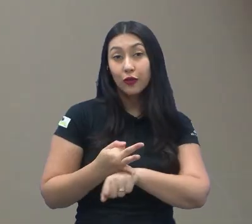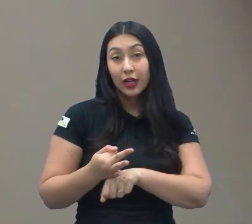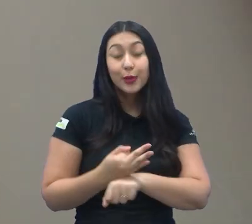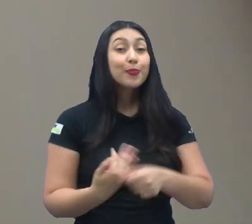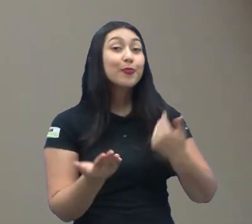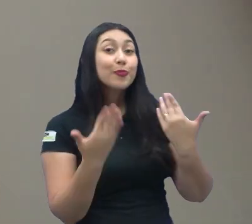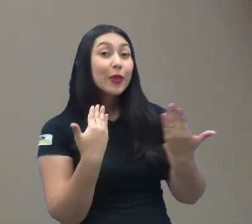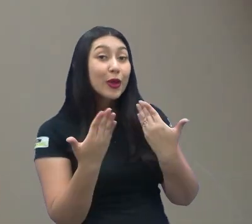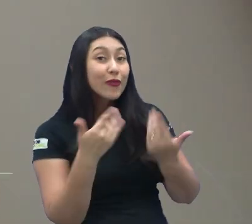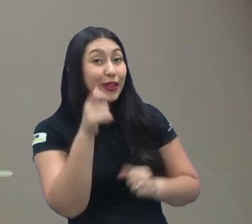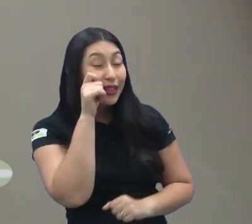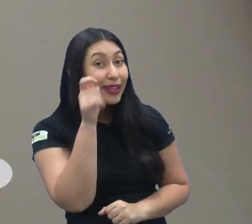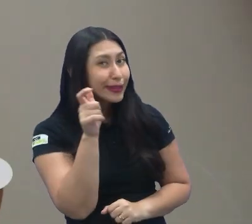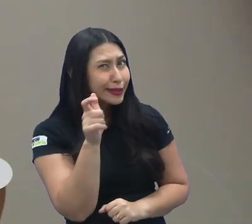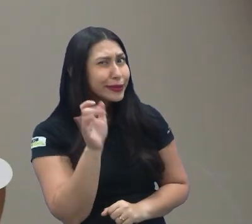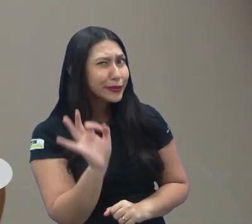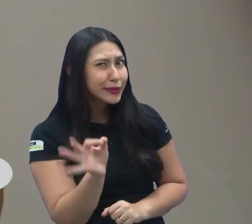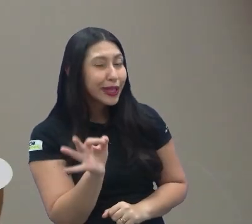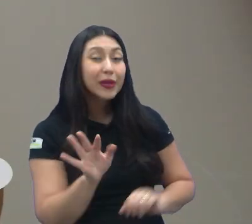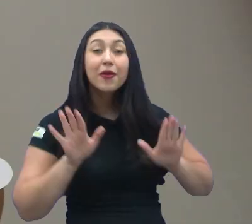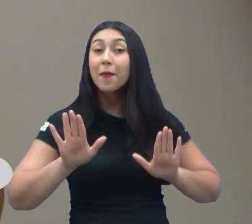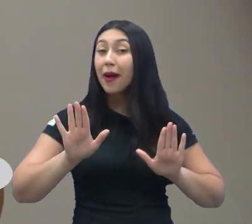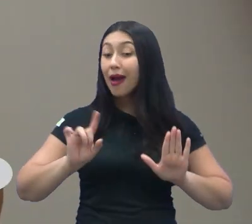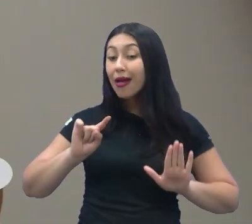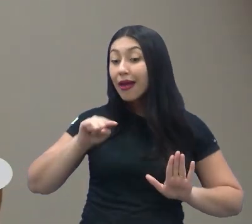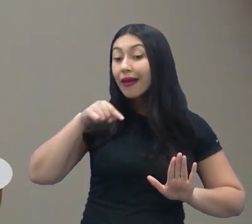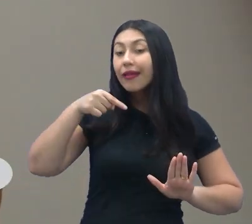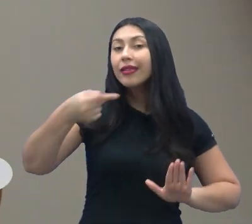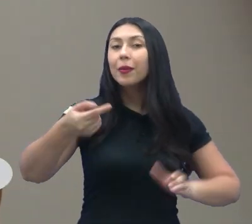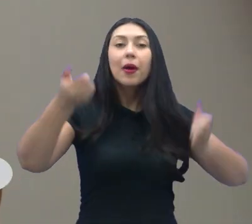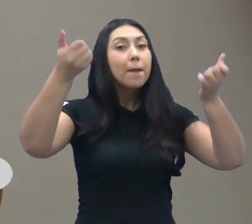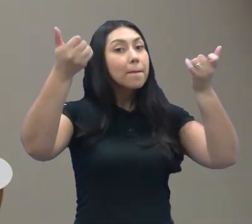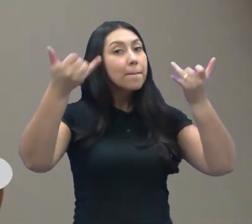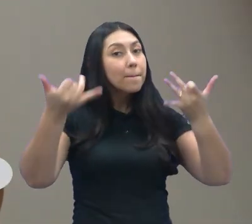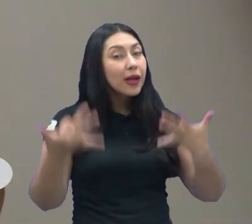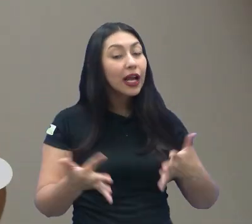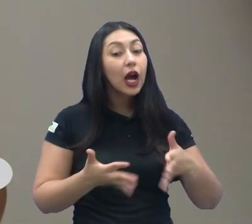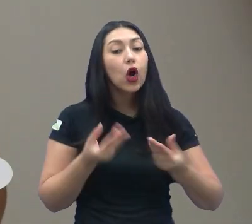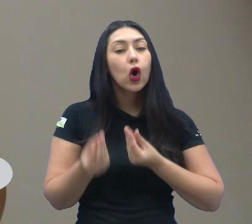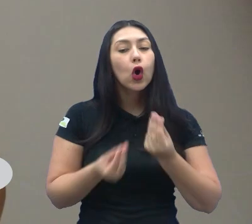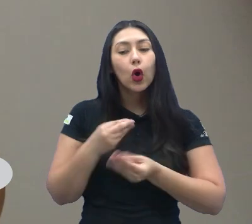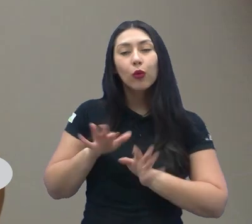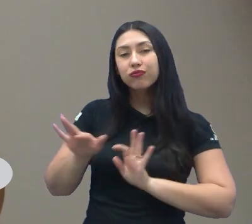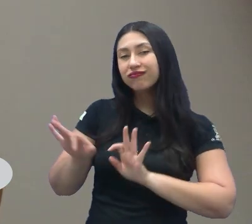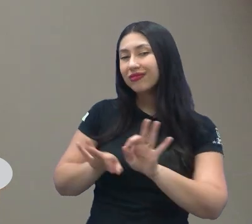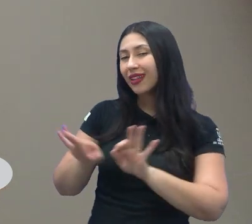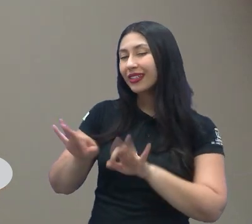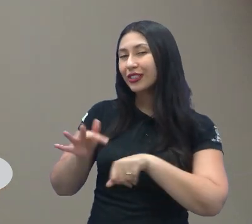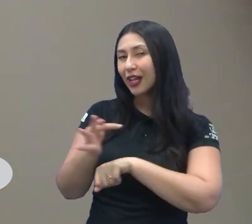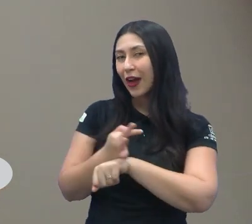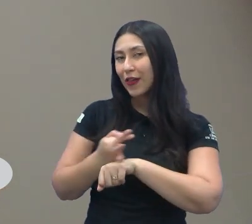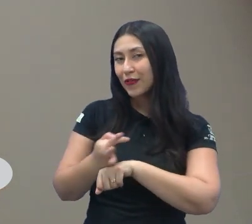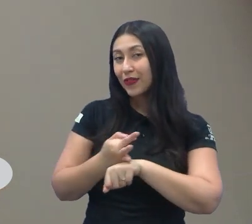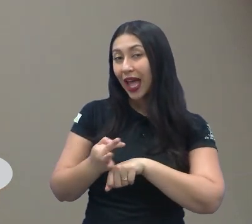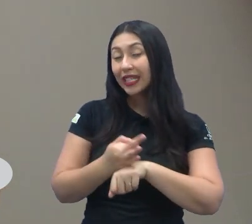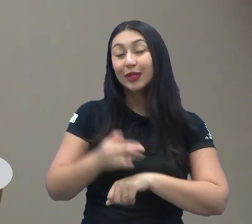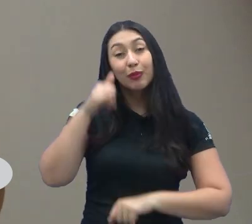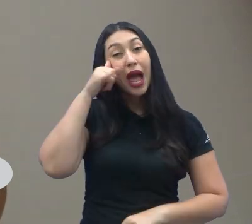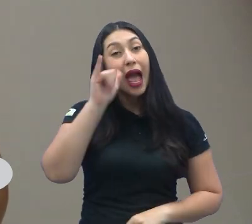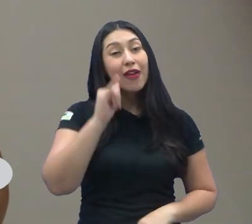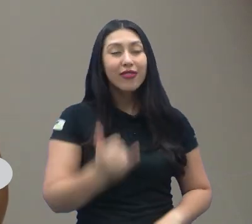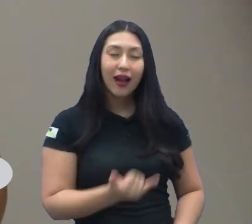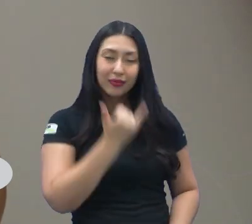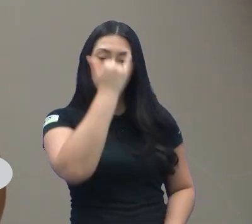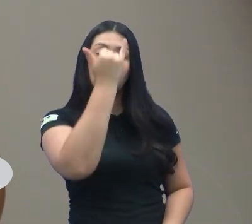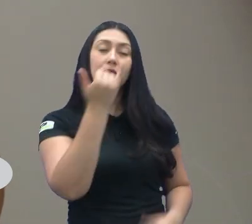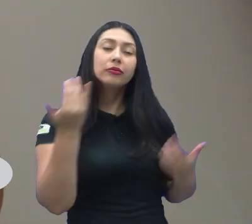muito interessante, não é mesmo? E no próximo bloco a gente vai falar sobre o planejamento das férias e a prevenção de acidentes. Afinal